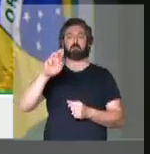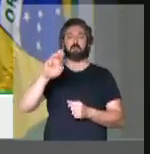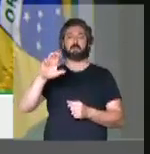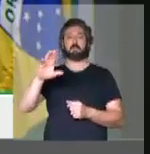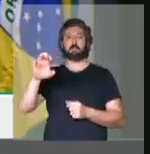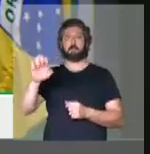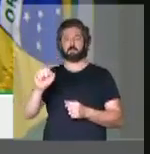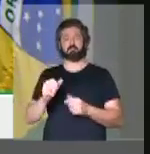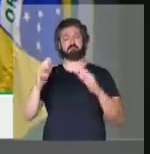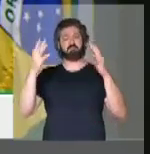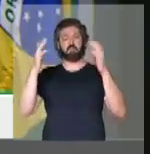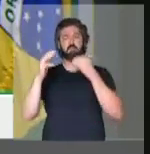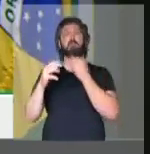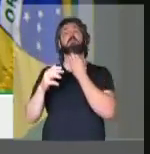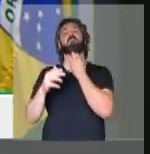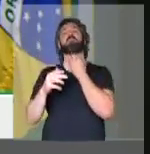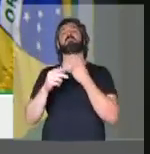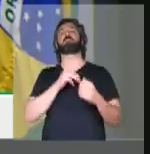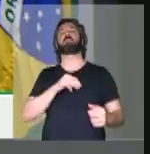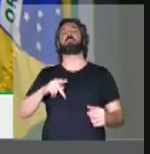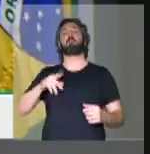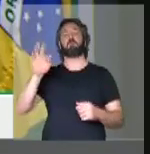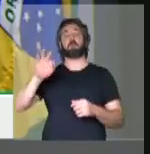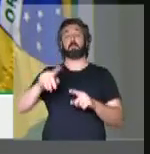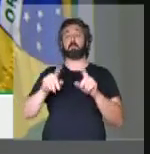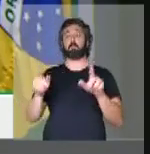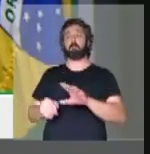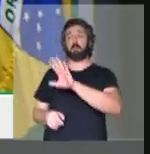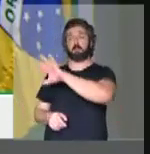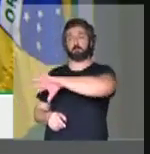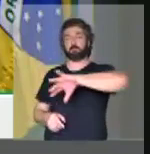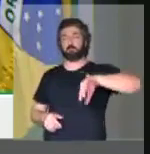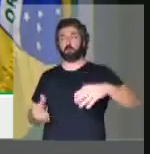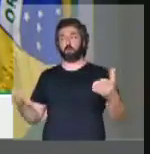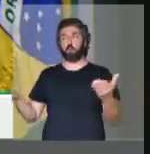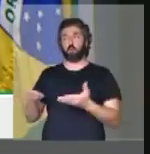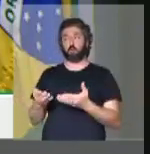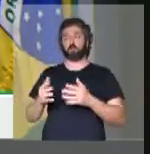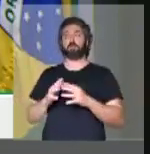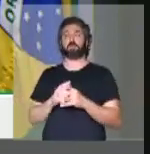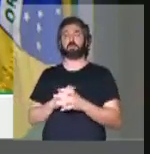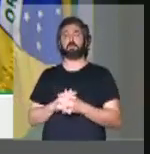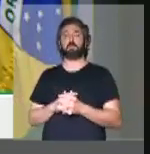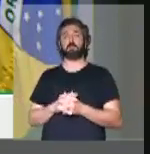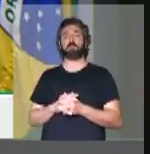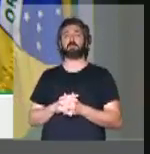Mercês. Está de parabéns para o Ministério Público Federal. Mas, senhor Presidente, eu queria também hoje, ao ensejo,